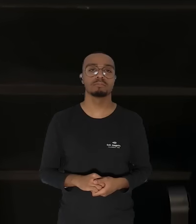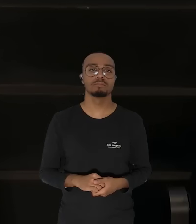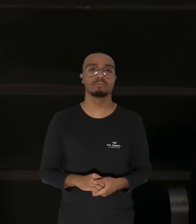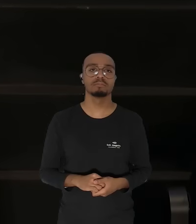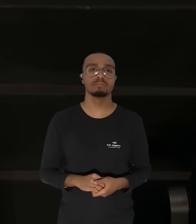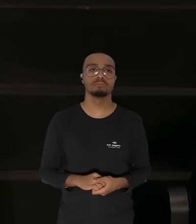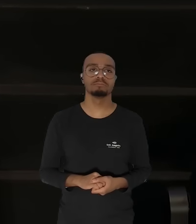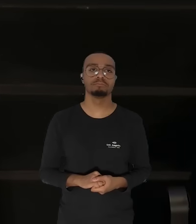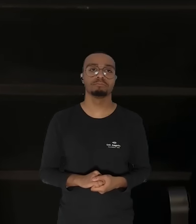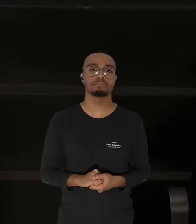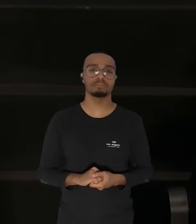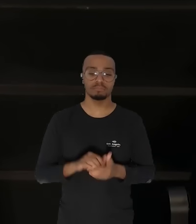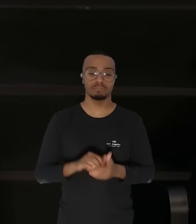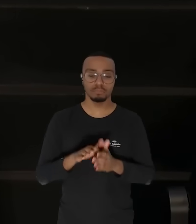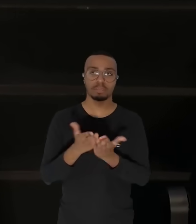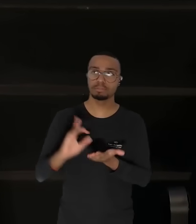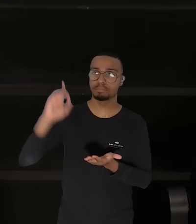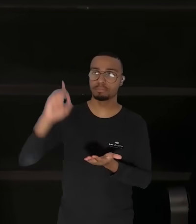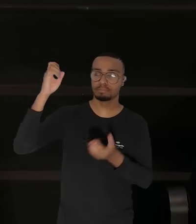Diz assim a Sagrada Escritura: